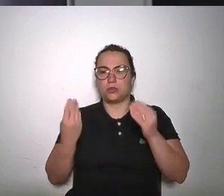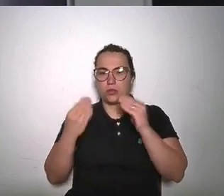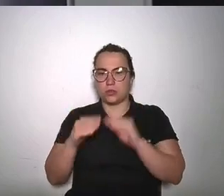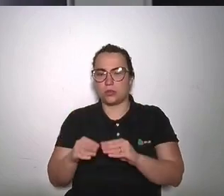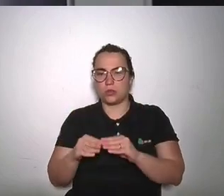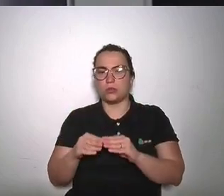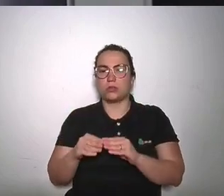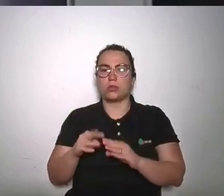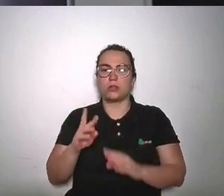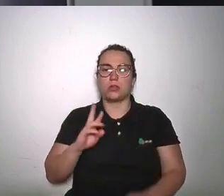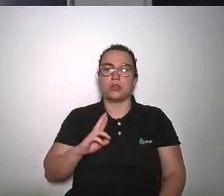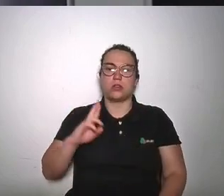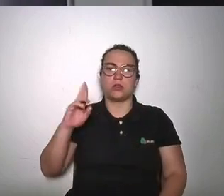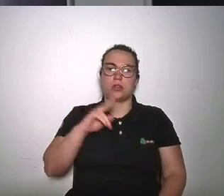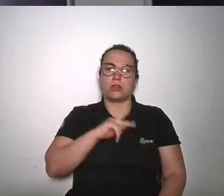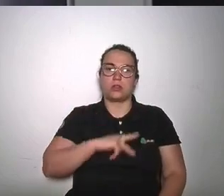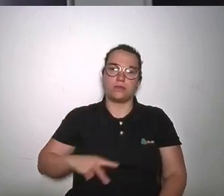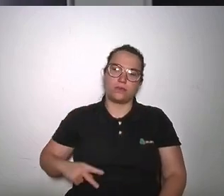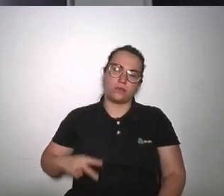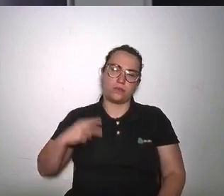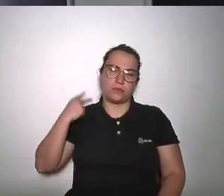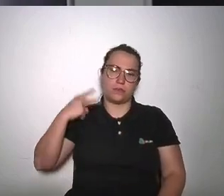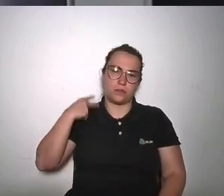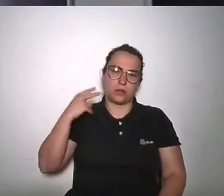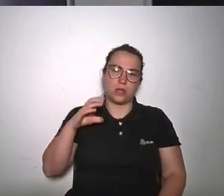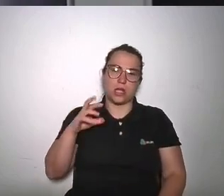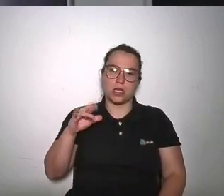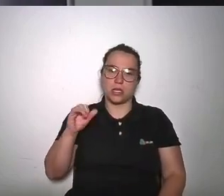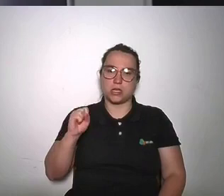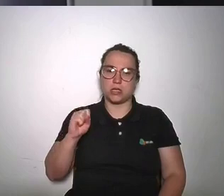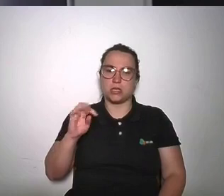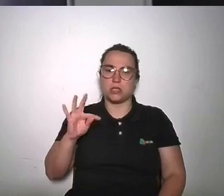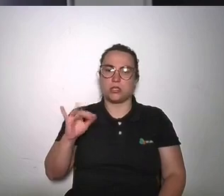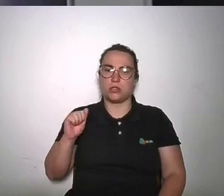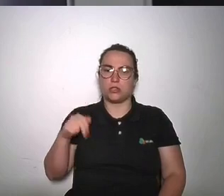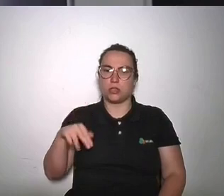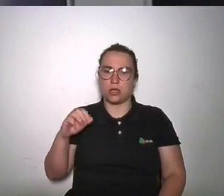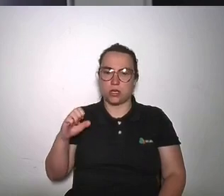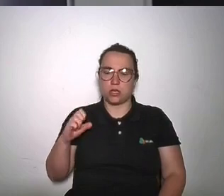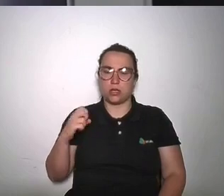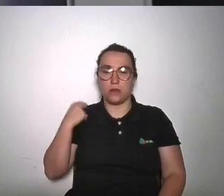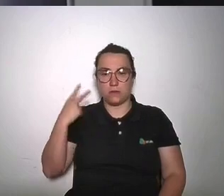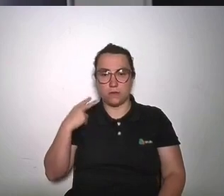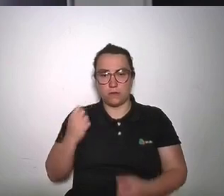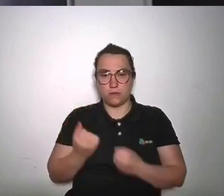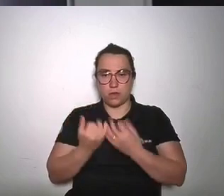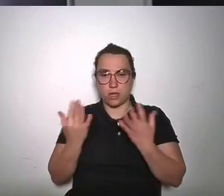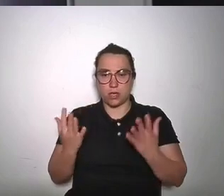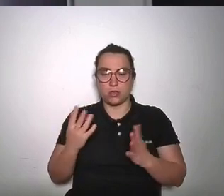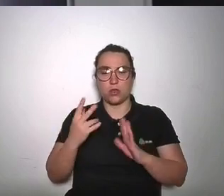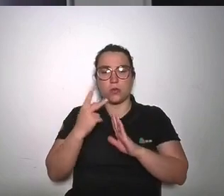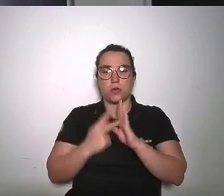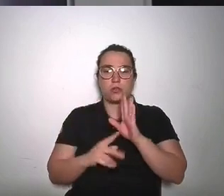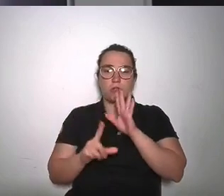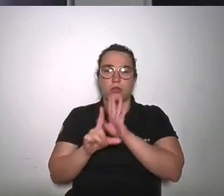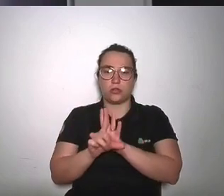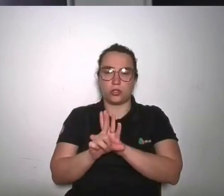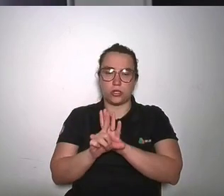excelentíssima senhora Cristiane Jangarelli, aos senhores vereadores e senhoras vereadoras, o projeto de lei, né, que